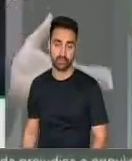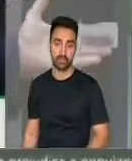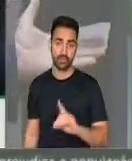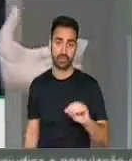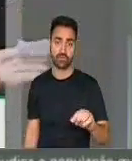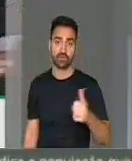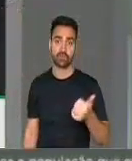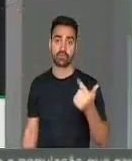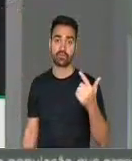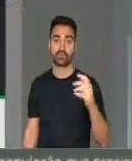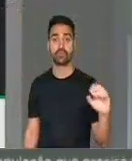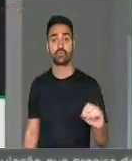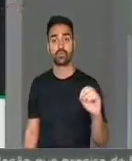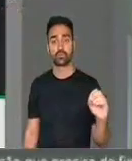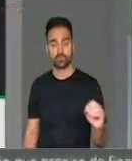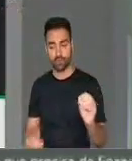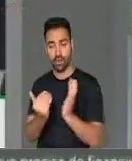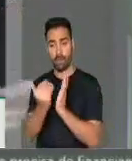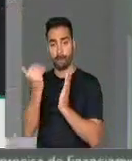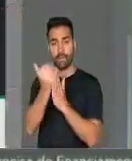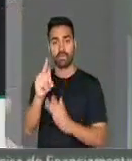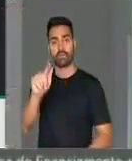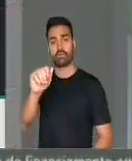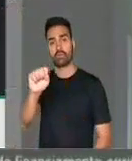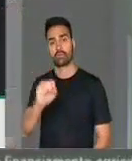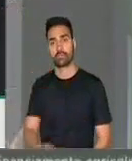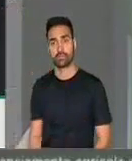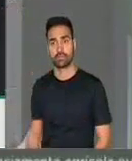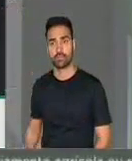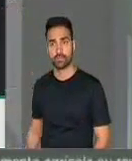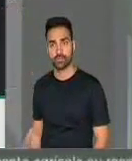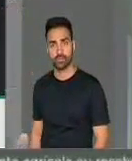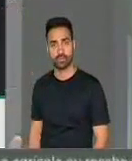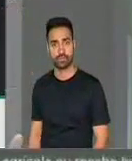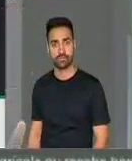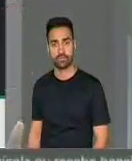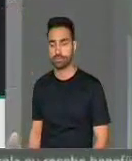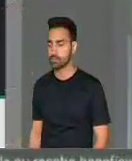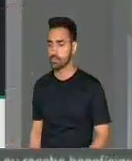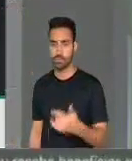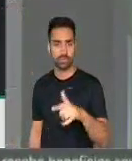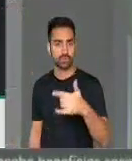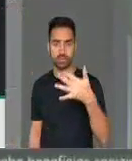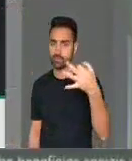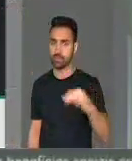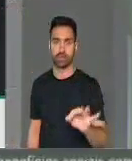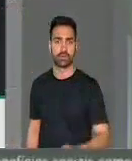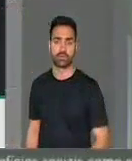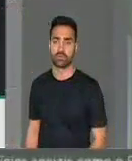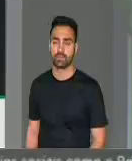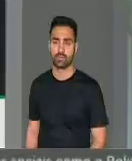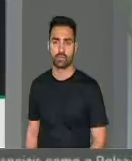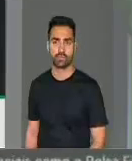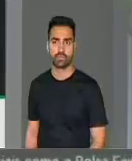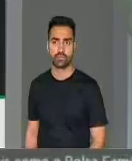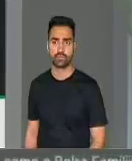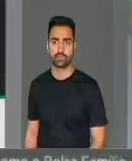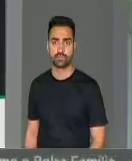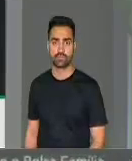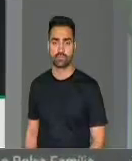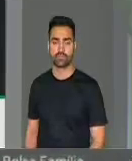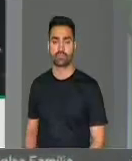dia 12 de outubro. Gente, não está correto isso, está certo isso? E o